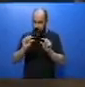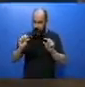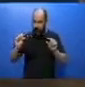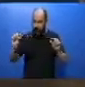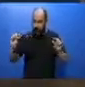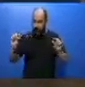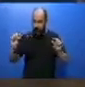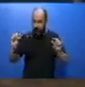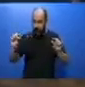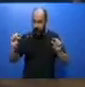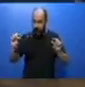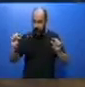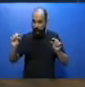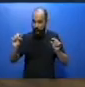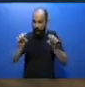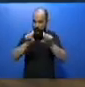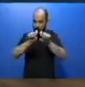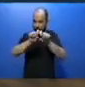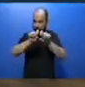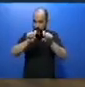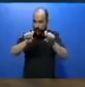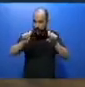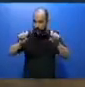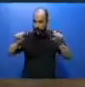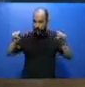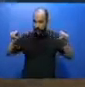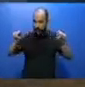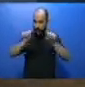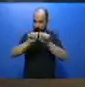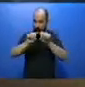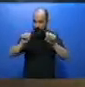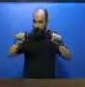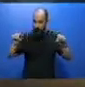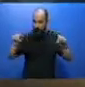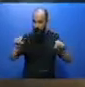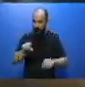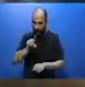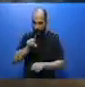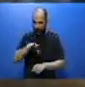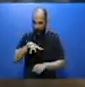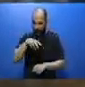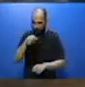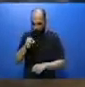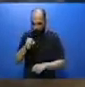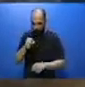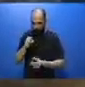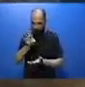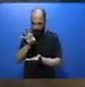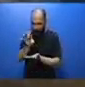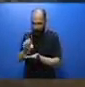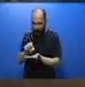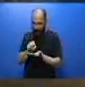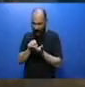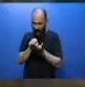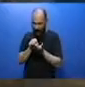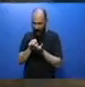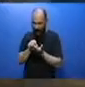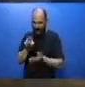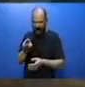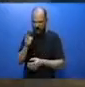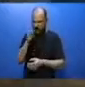o corpo redondinho. Alguém já teve coragem de pegar uma minhoca? Elas não fazem